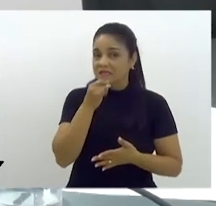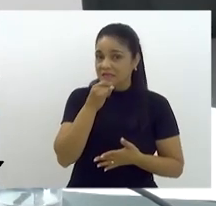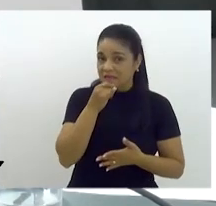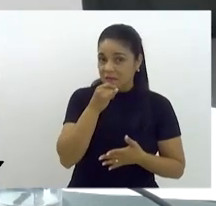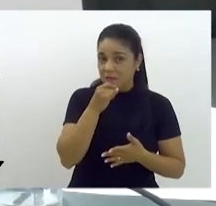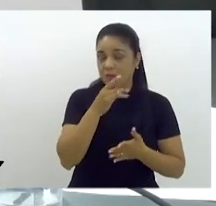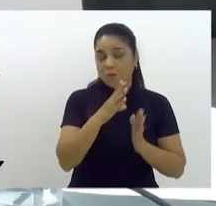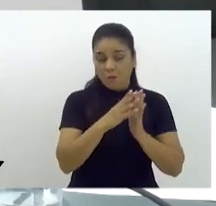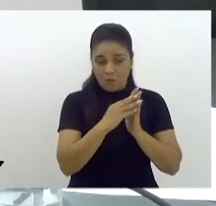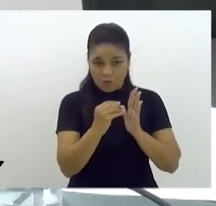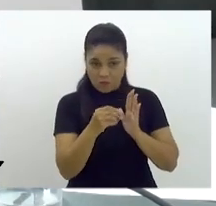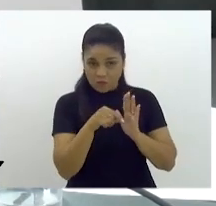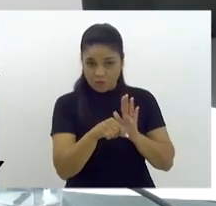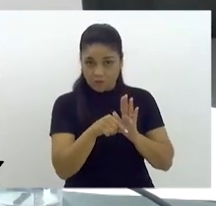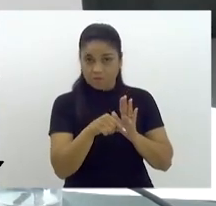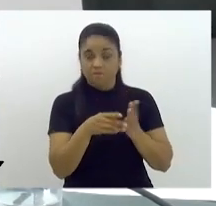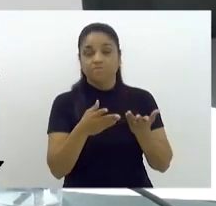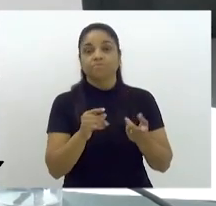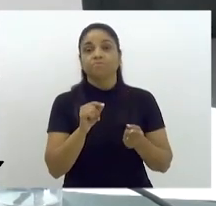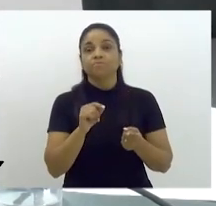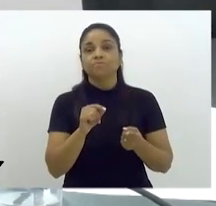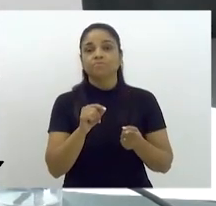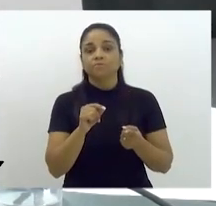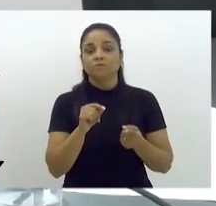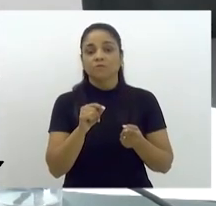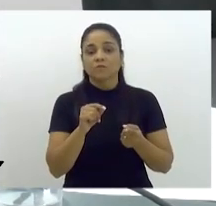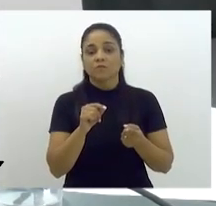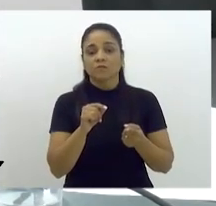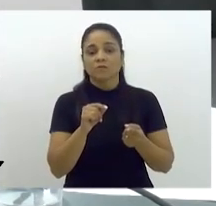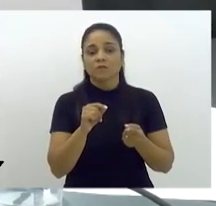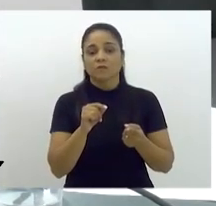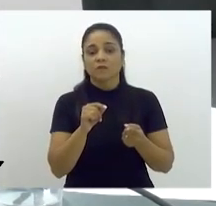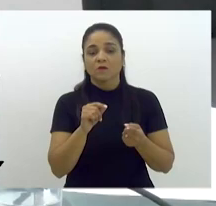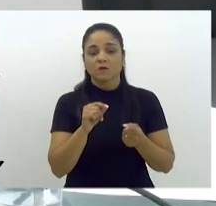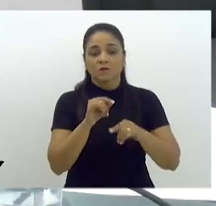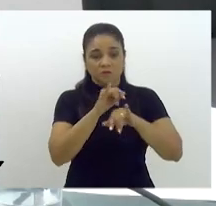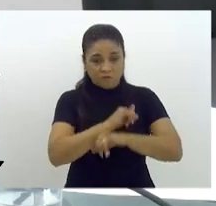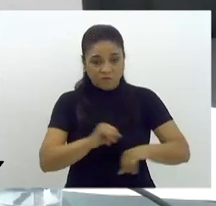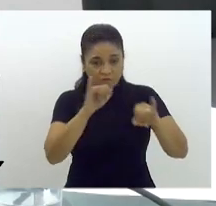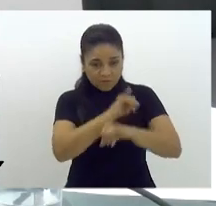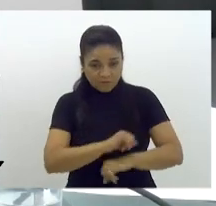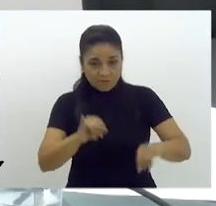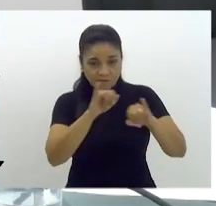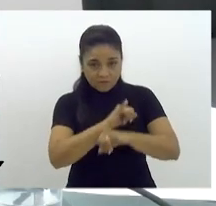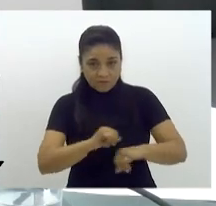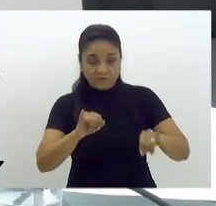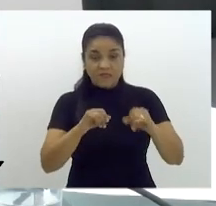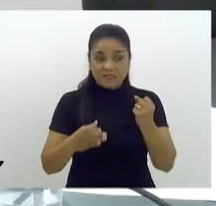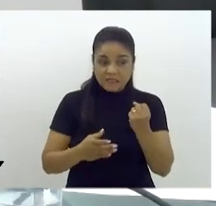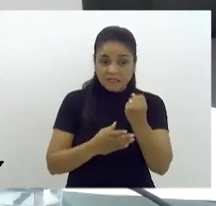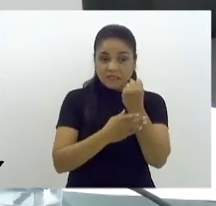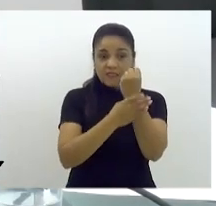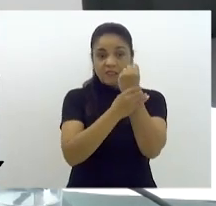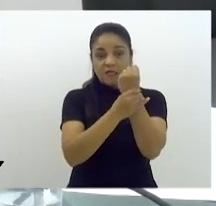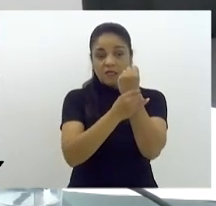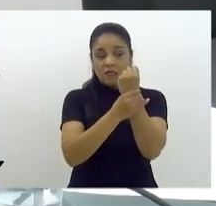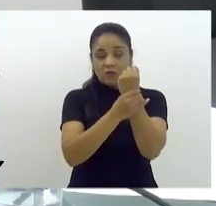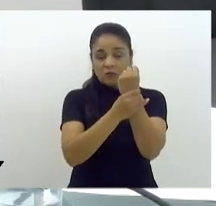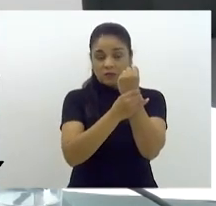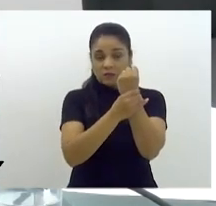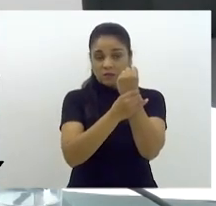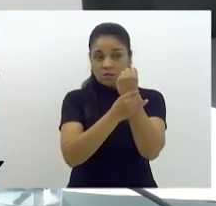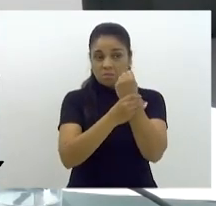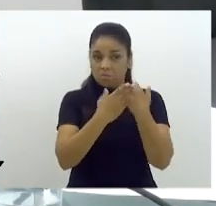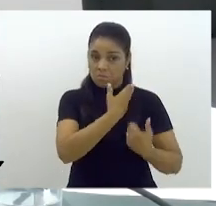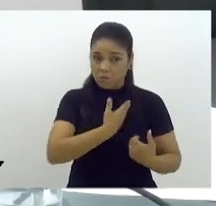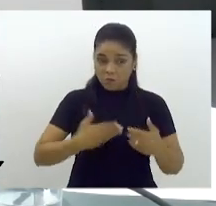o recente lançamento do doce do fórum modelo de segurança pública em que o